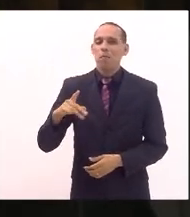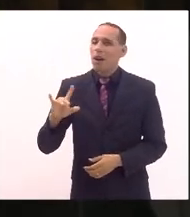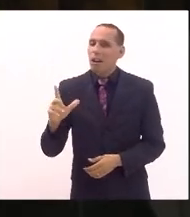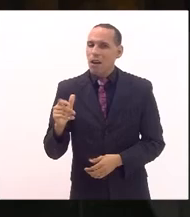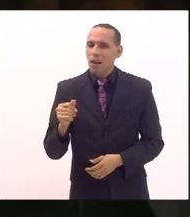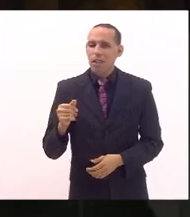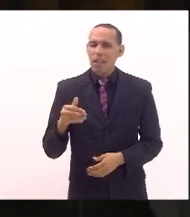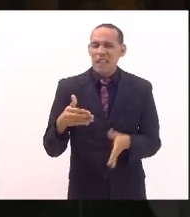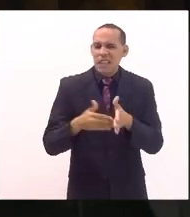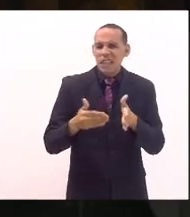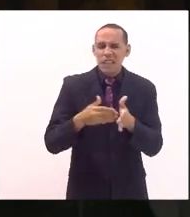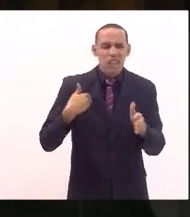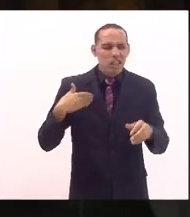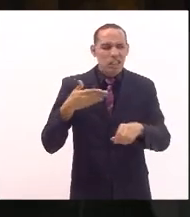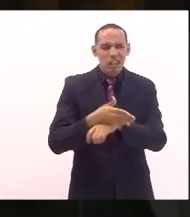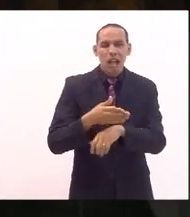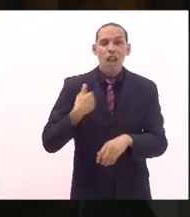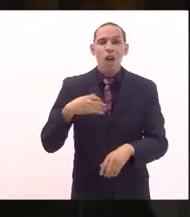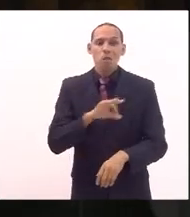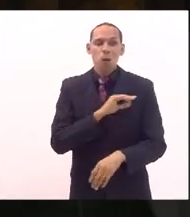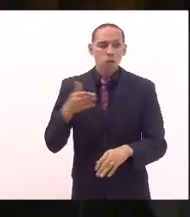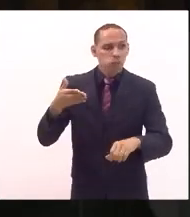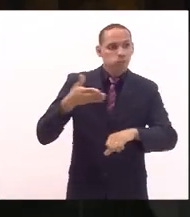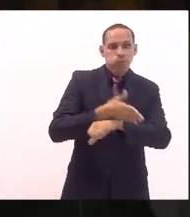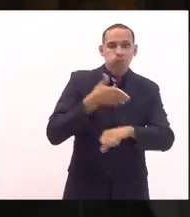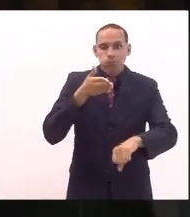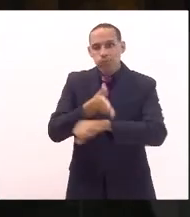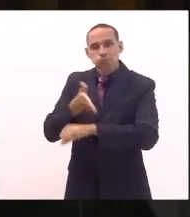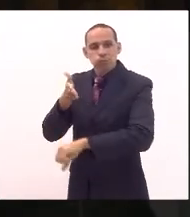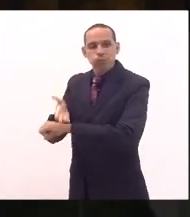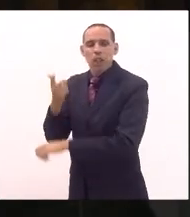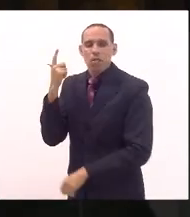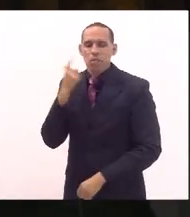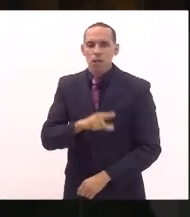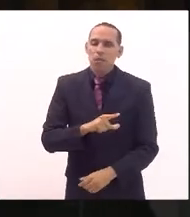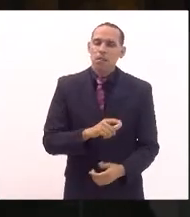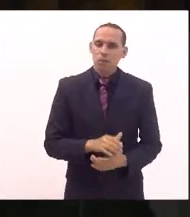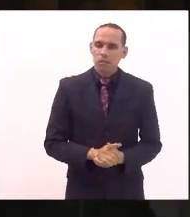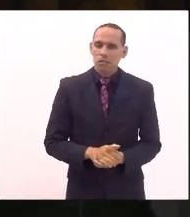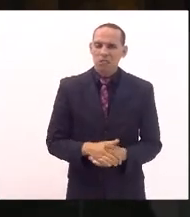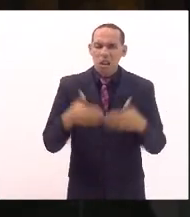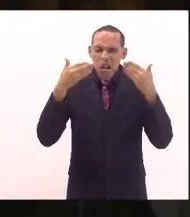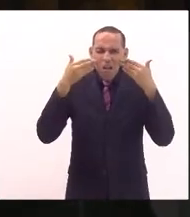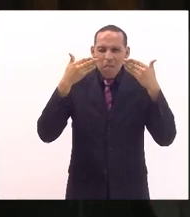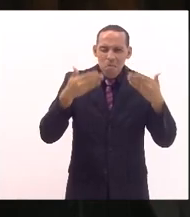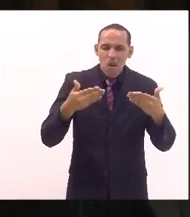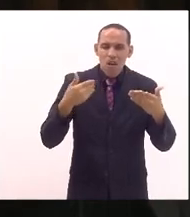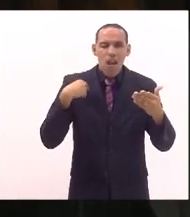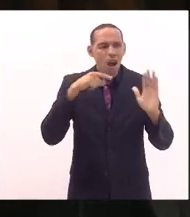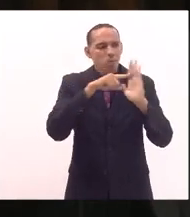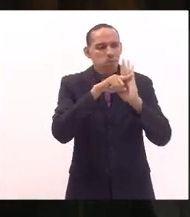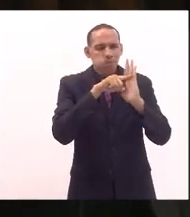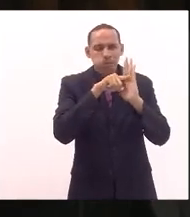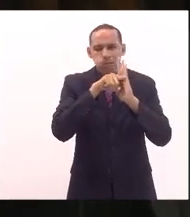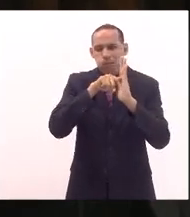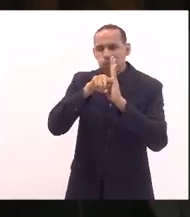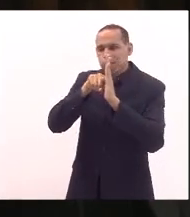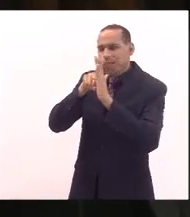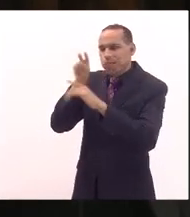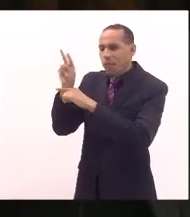e muitas vezes fica tá com a força policial invadindo aquelas unidades eu venho fiscalizando